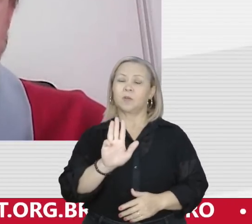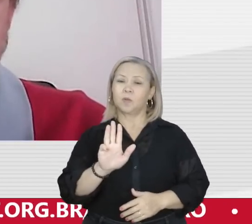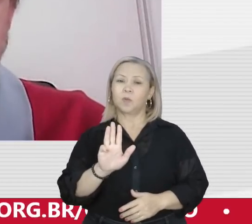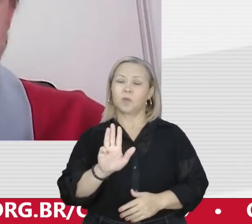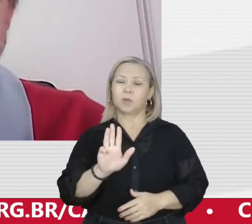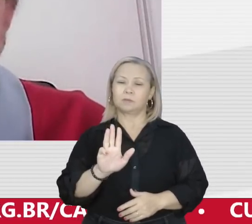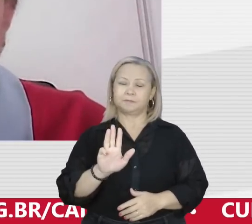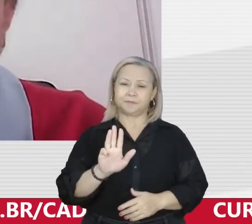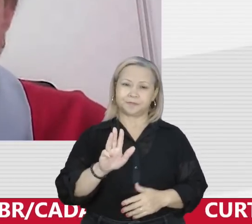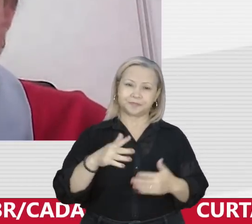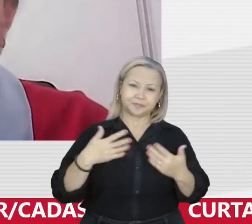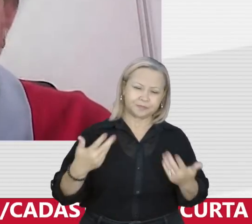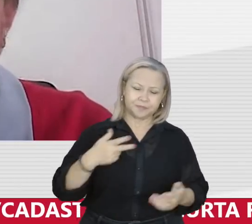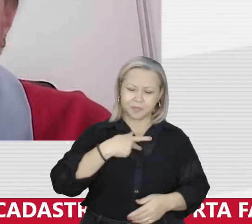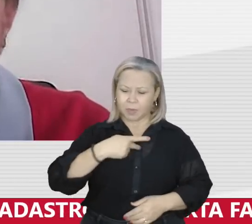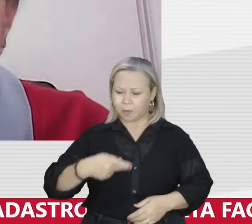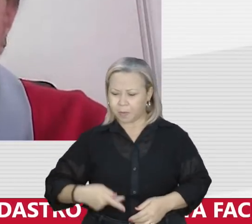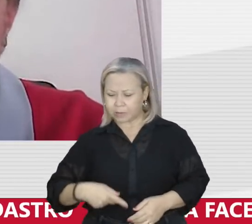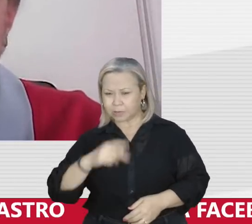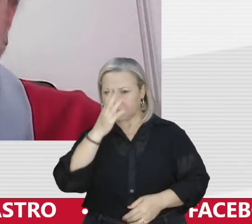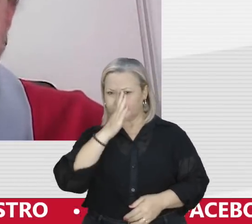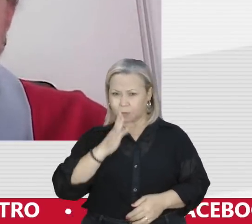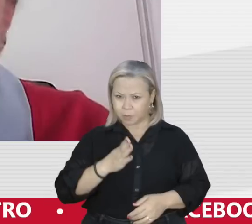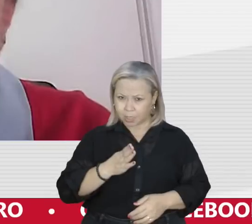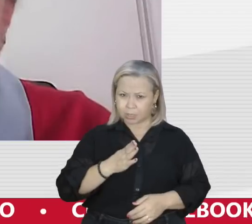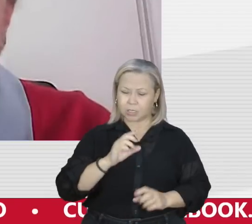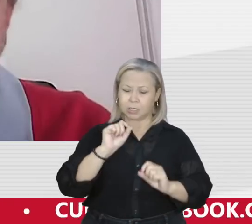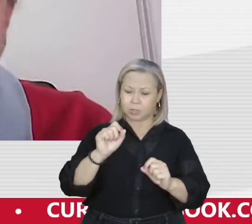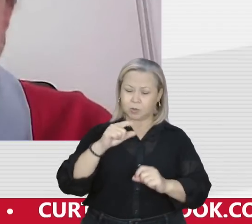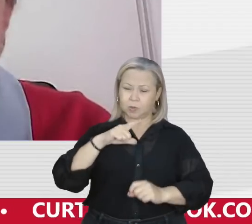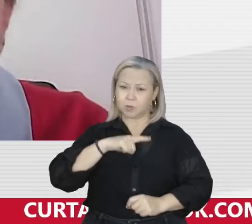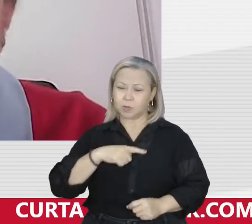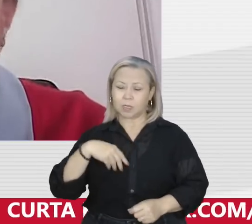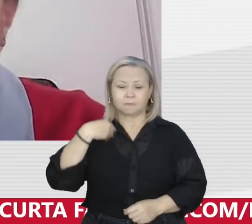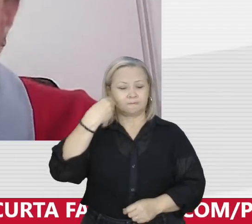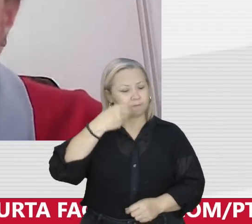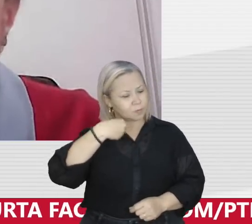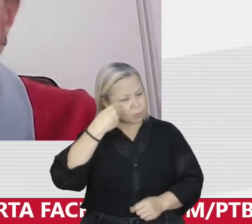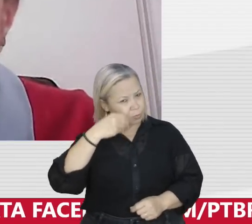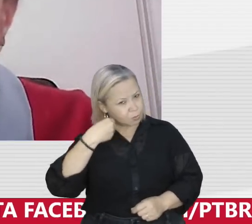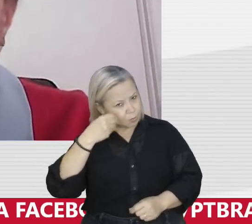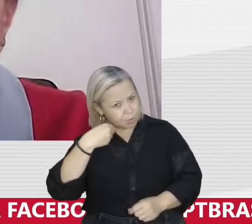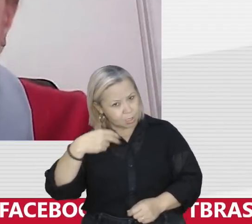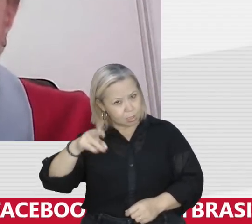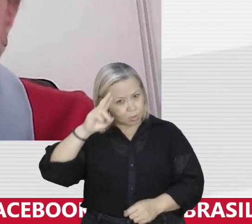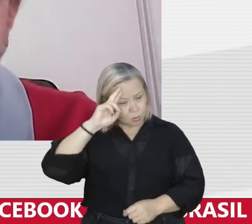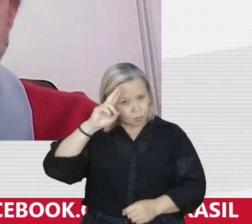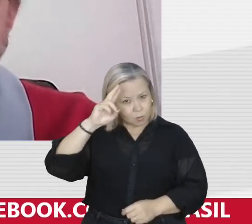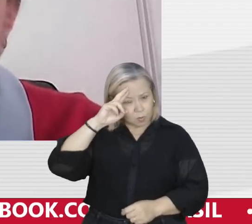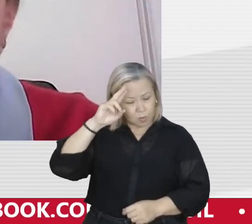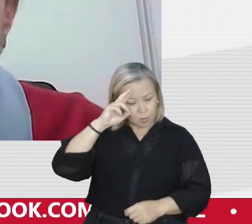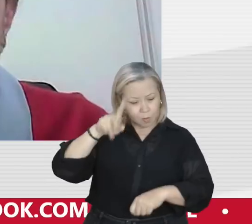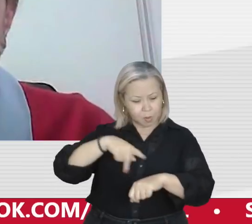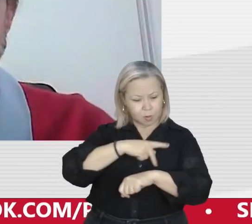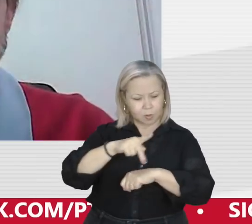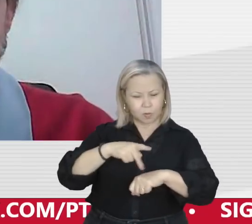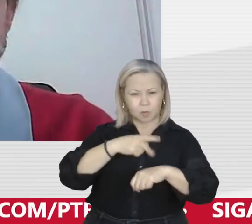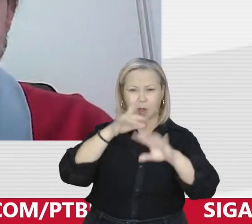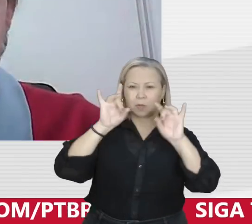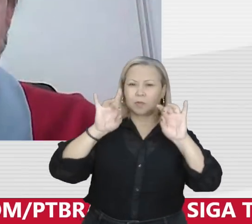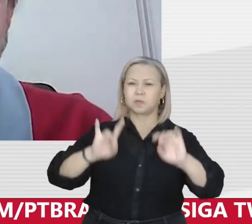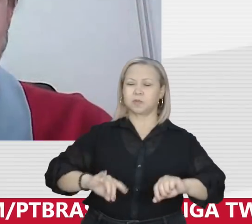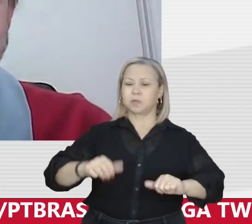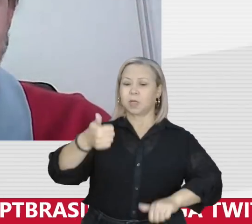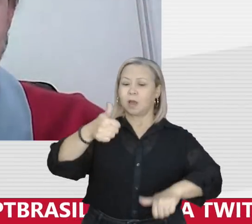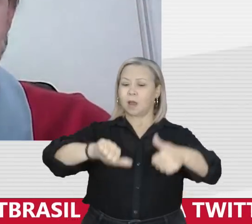foi presidente da República, que tem uma experiência de comando do país extremamente bem